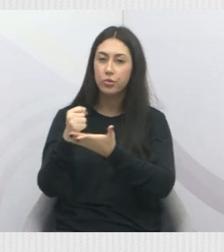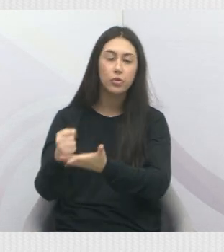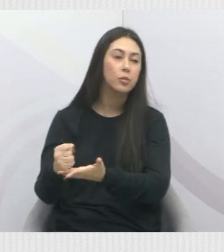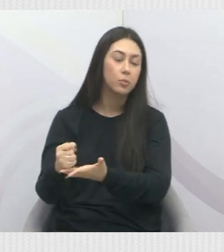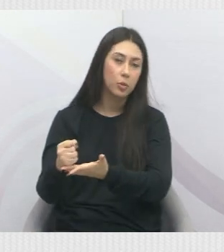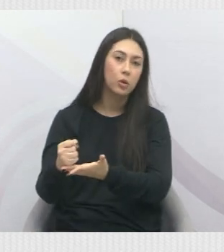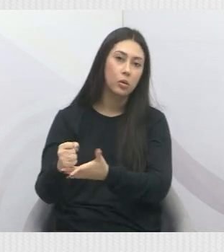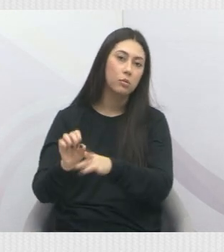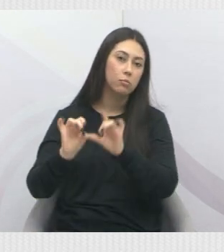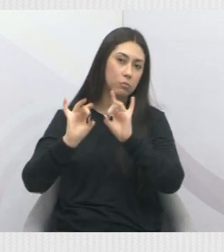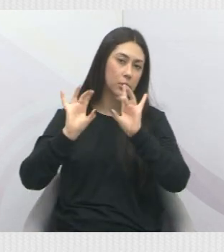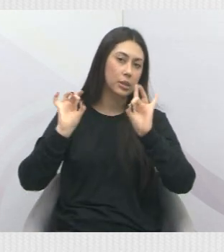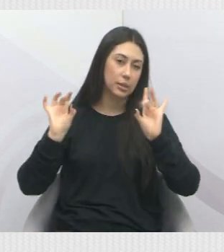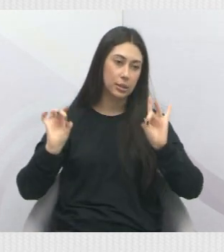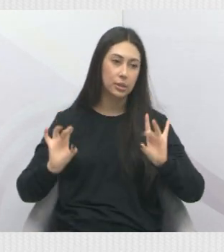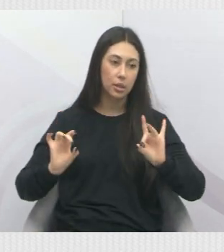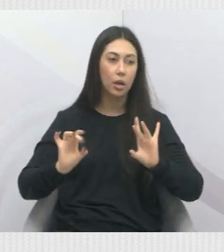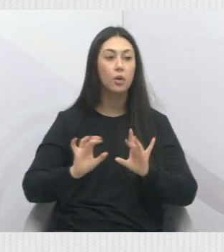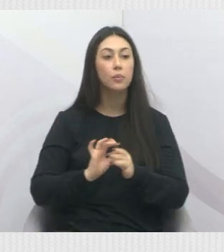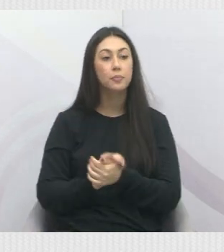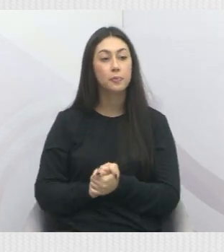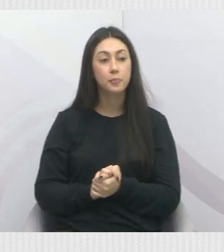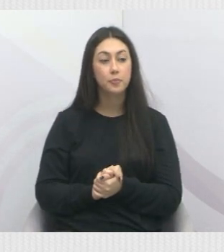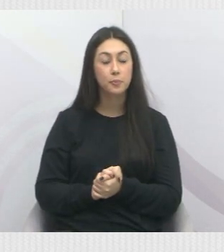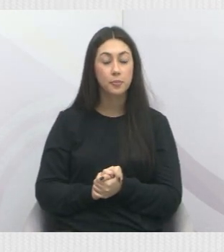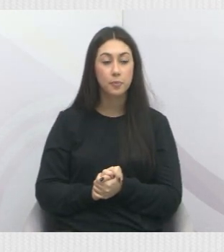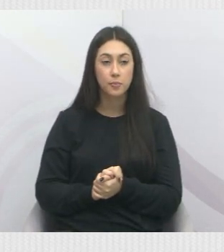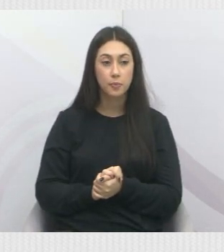unidade de assistência avançada.